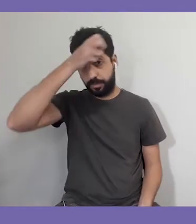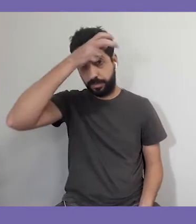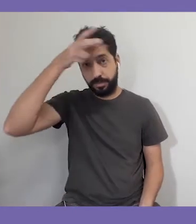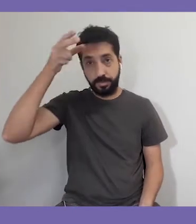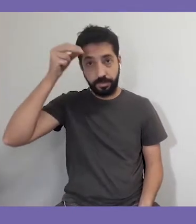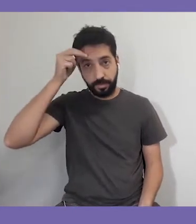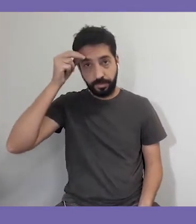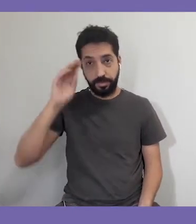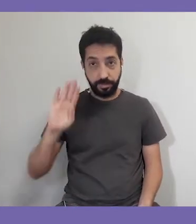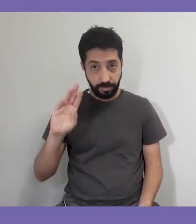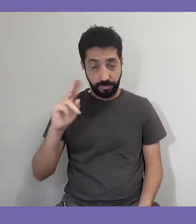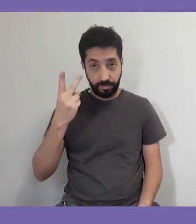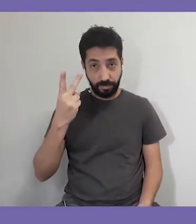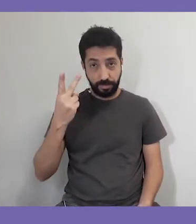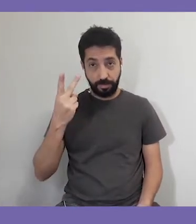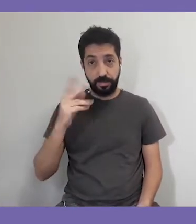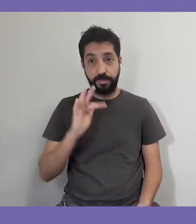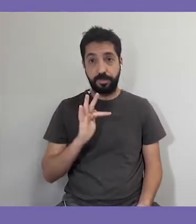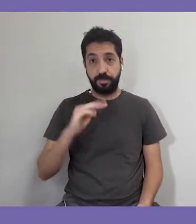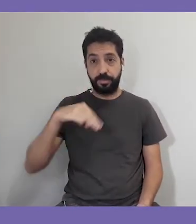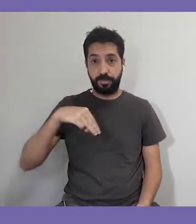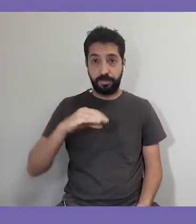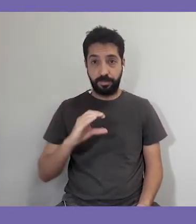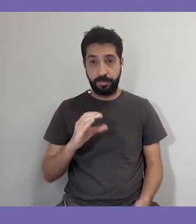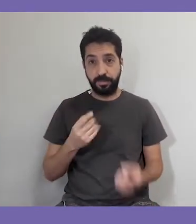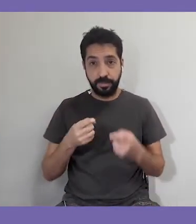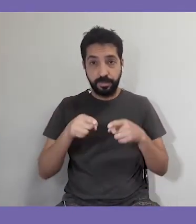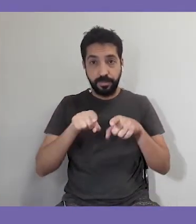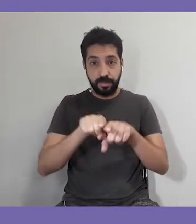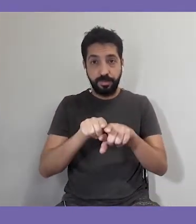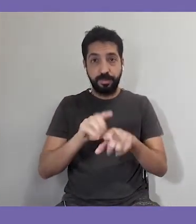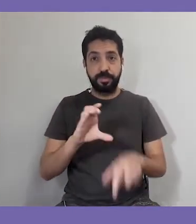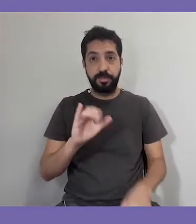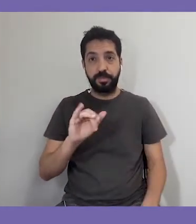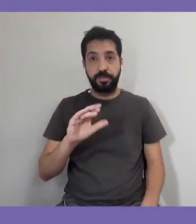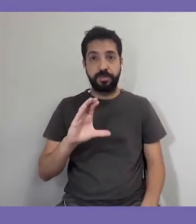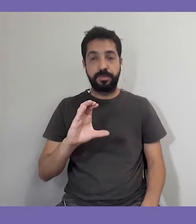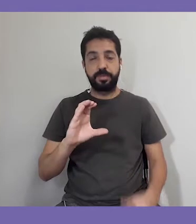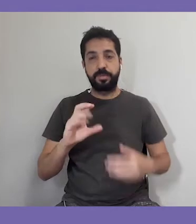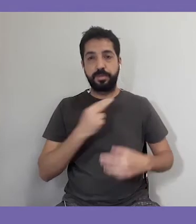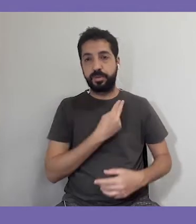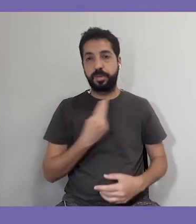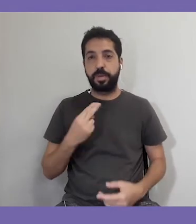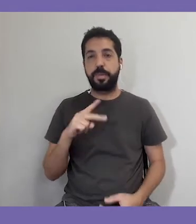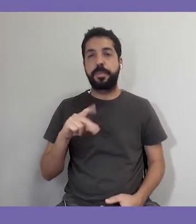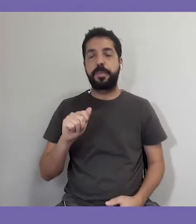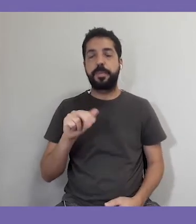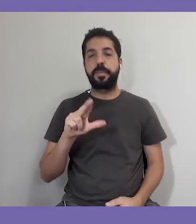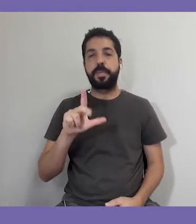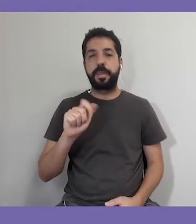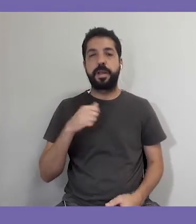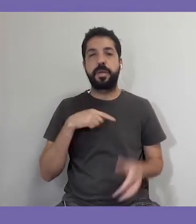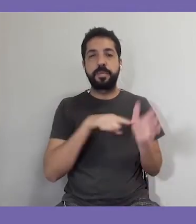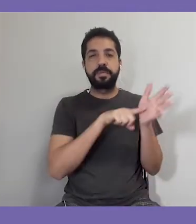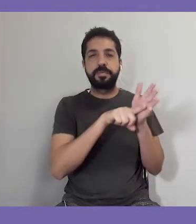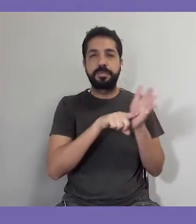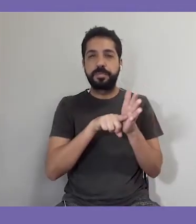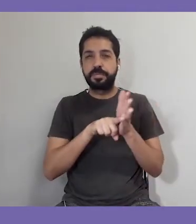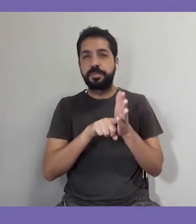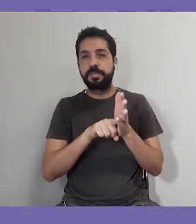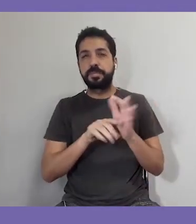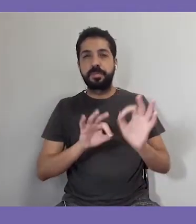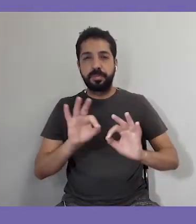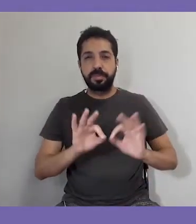Da Prefeitura de Belo Horizonte e da Fundação Municipal de Cultura, em parceria com o CIRC. Meu nome é Paula Quimo, sou pesquisadora e produtora